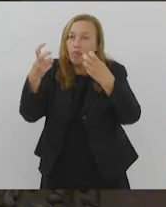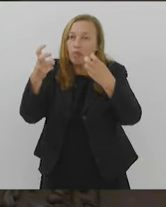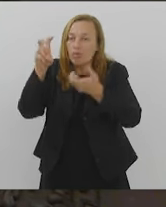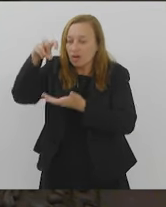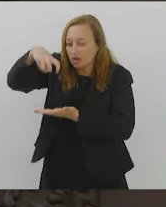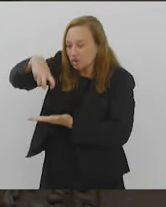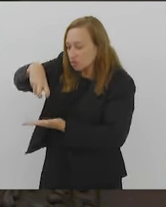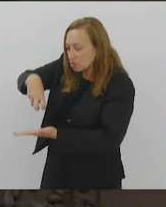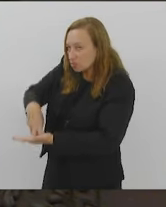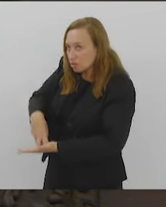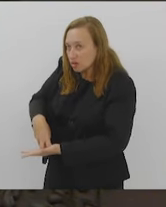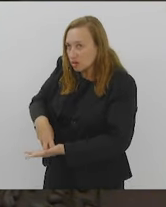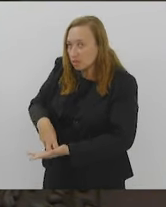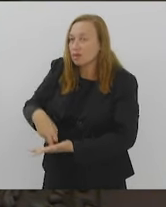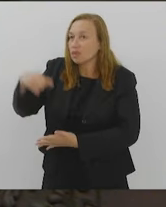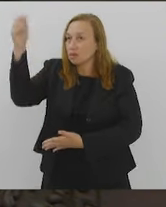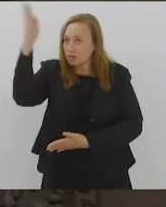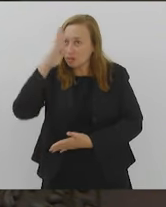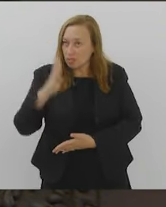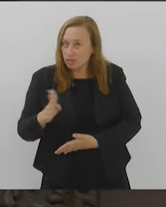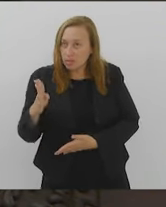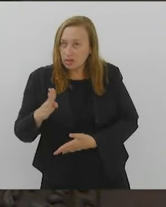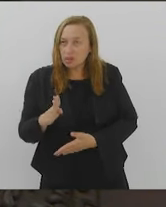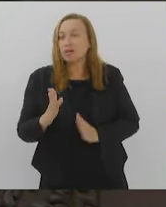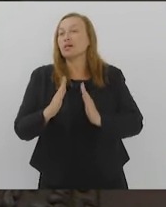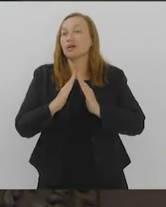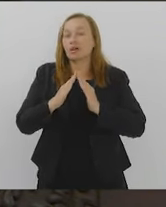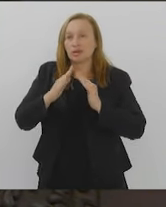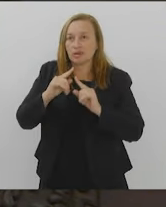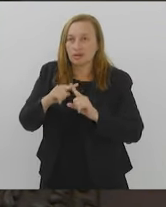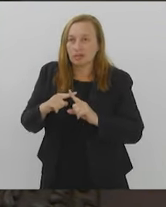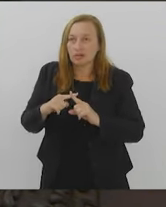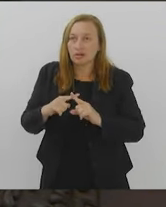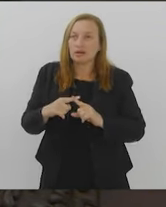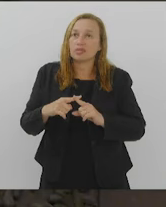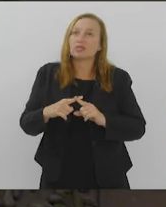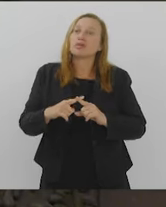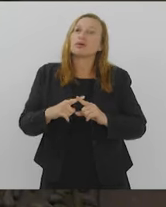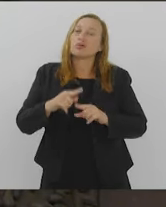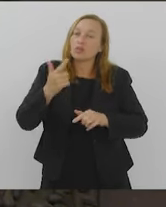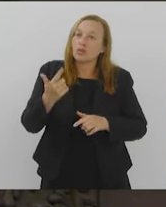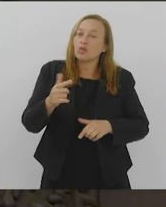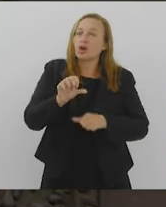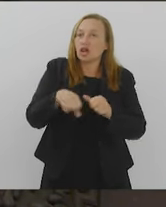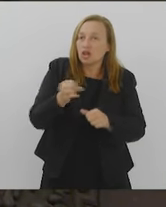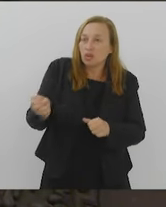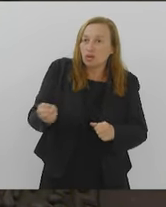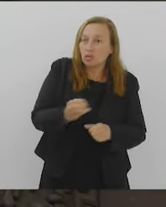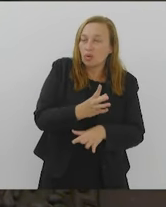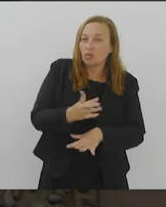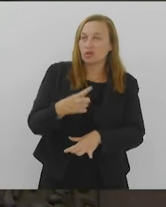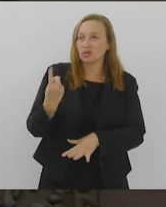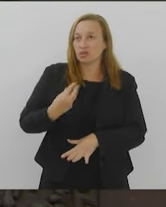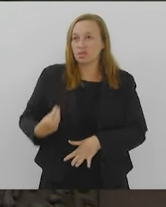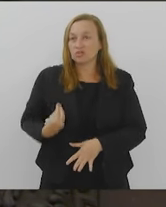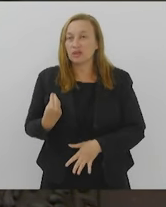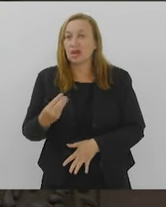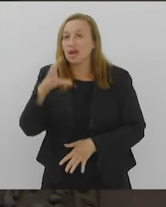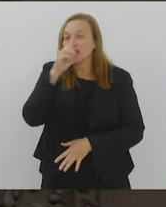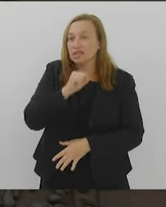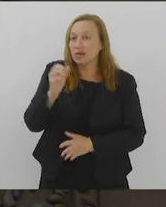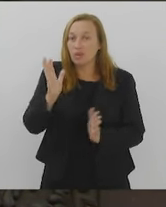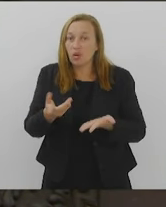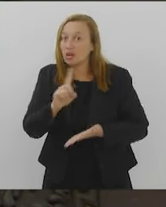ajoelhados pelo Brasil, pela igreja e pelo avivamento nas nossas vidas. Sábado agora, não